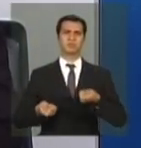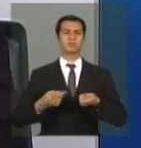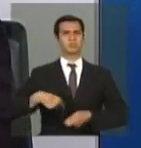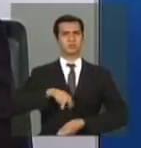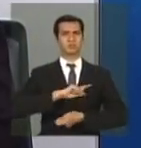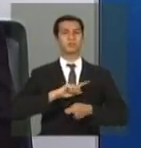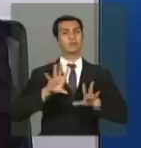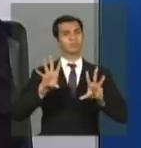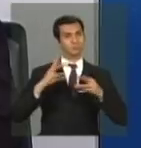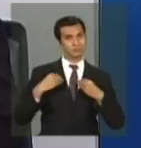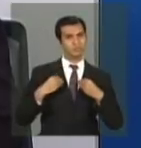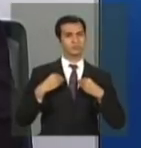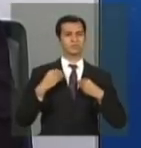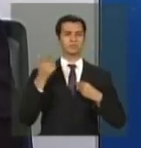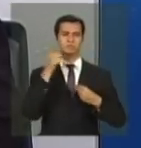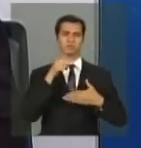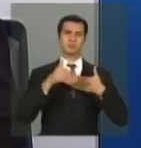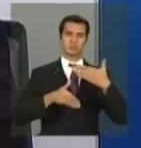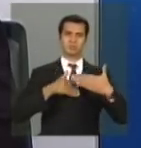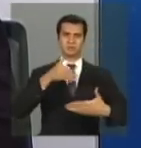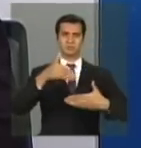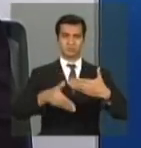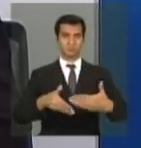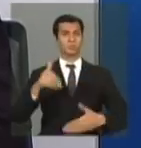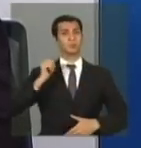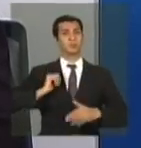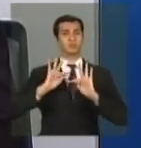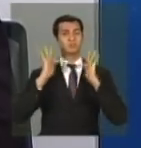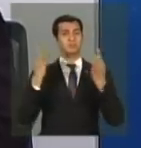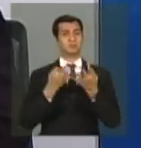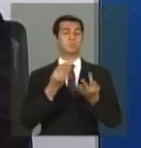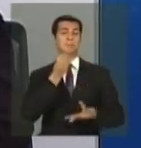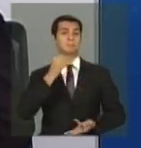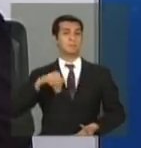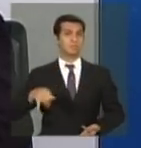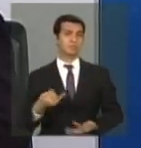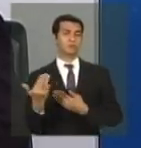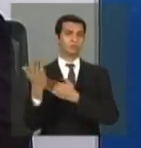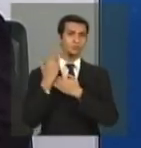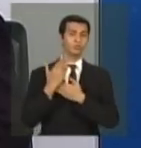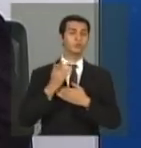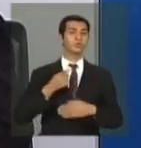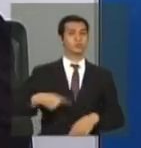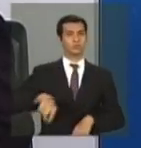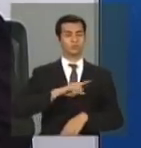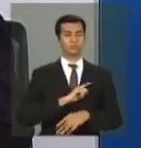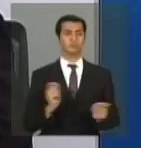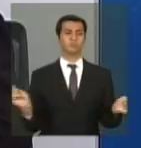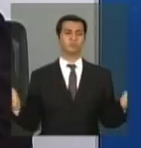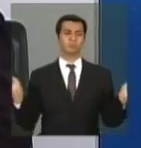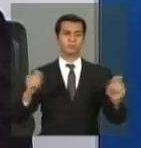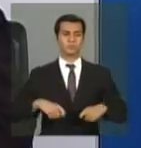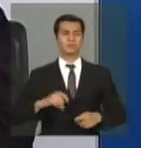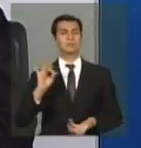adquirindo passo a passo, e o Bolsa Família tem dado essa oportunidade para que a gente possa realmente